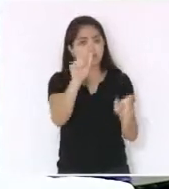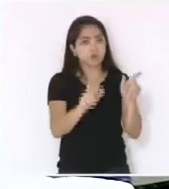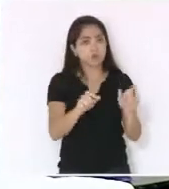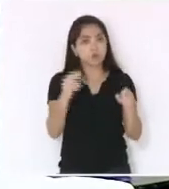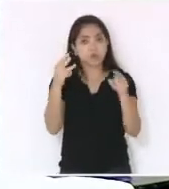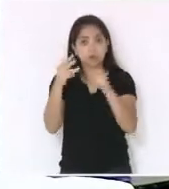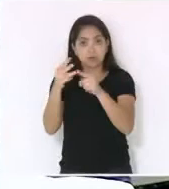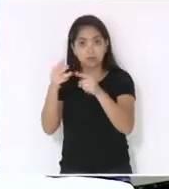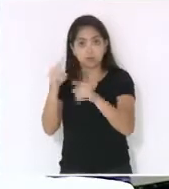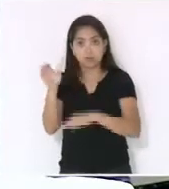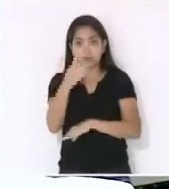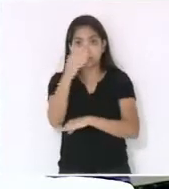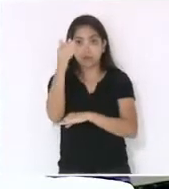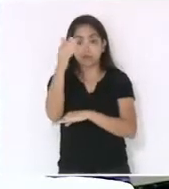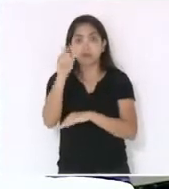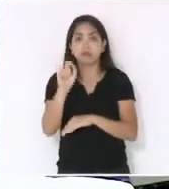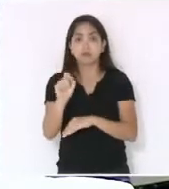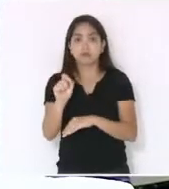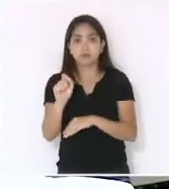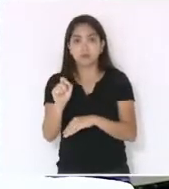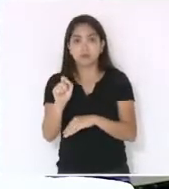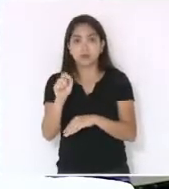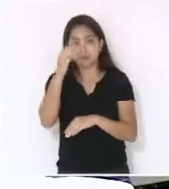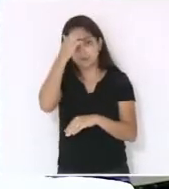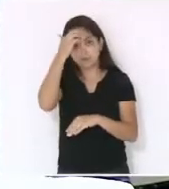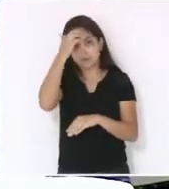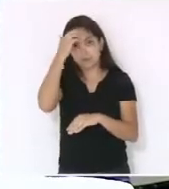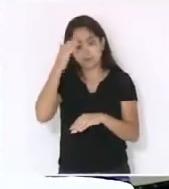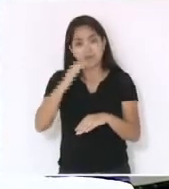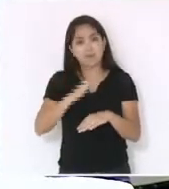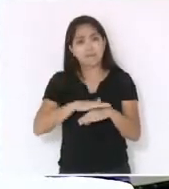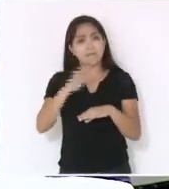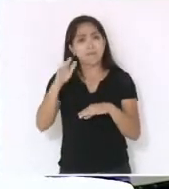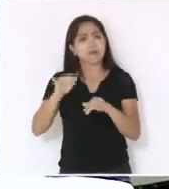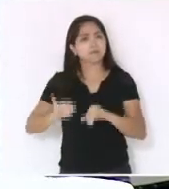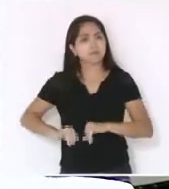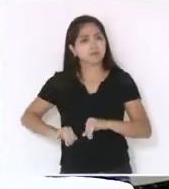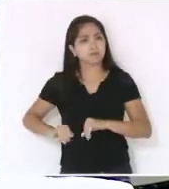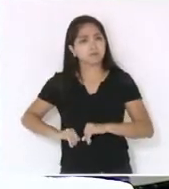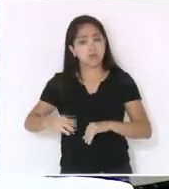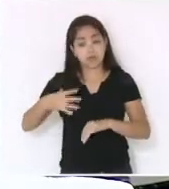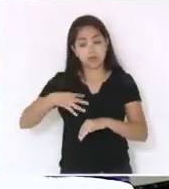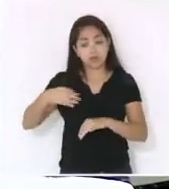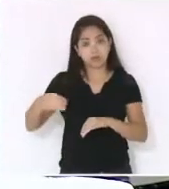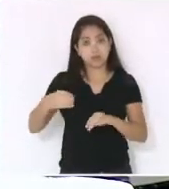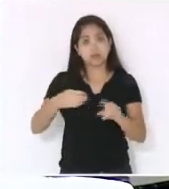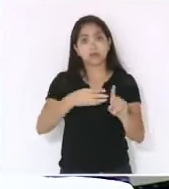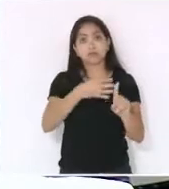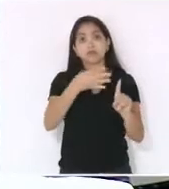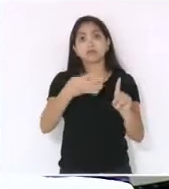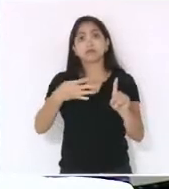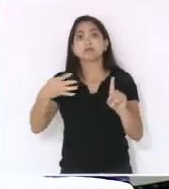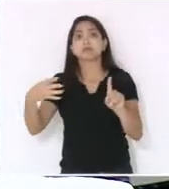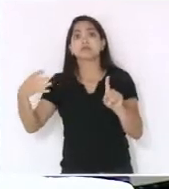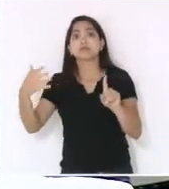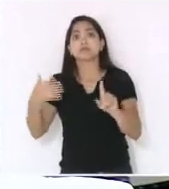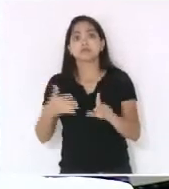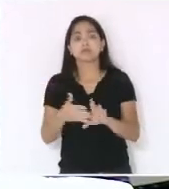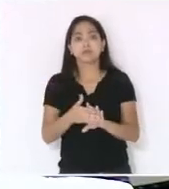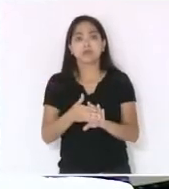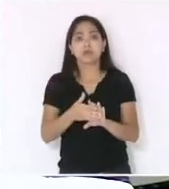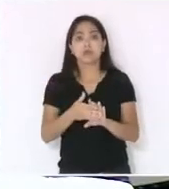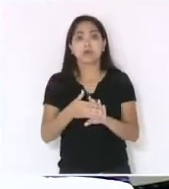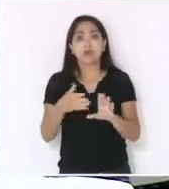bandeira, para nós, a mais dolorida de todas, é a criança LGBT, que não é uma lenda urbana.